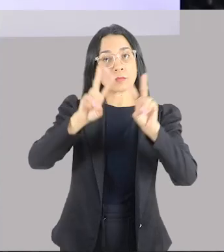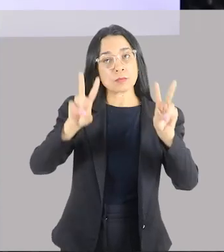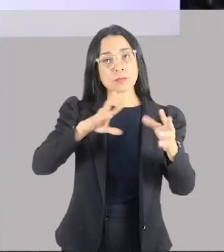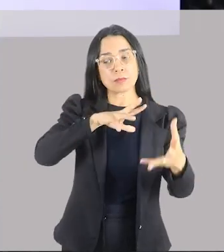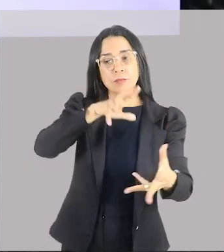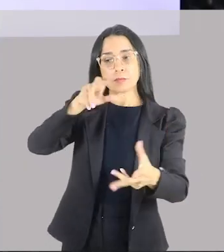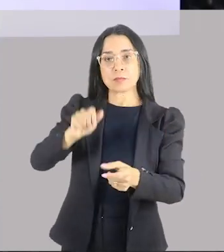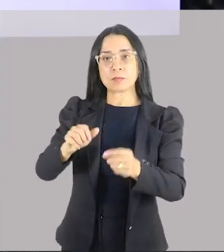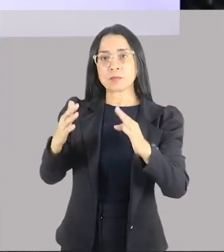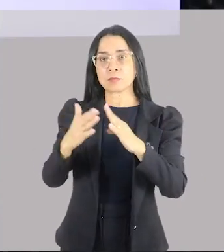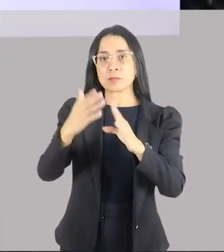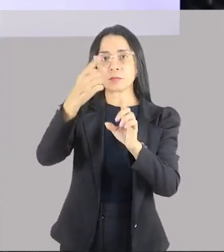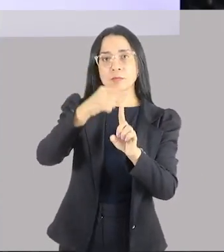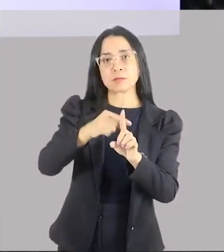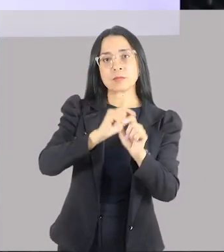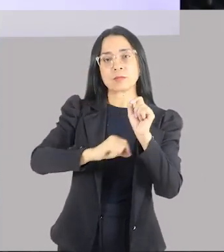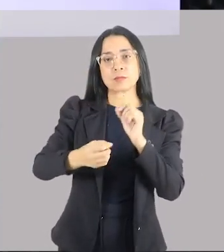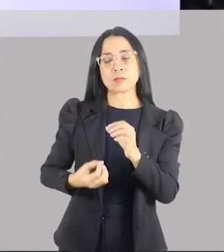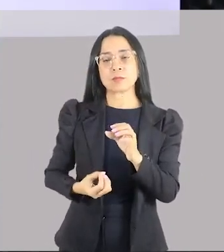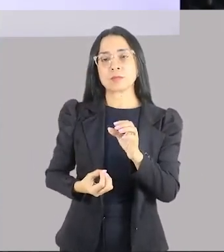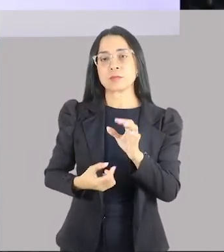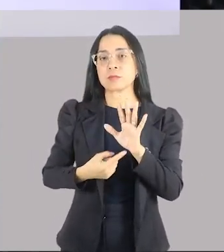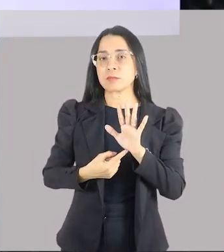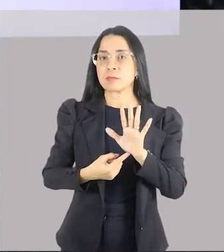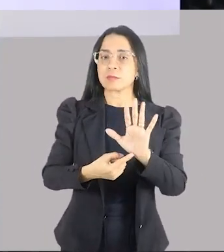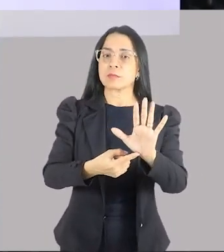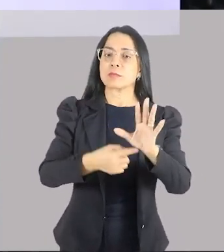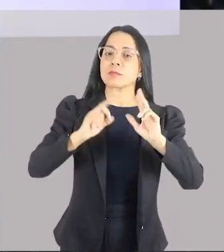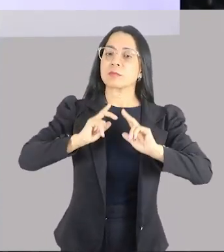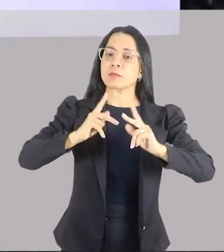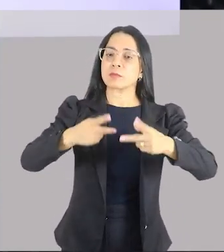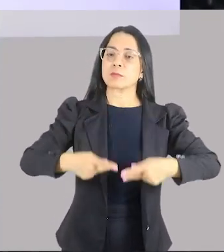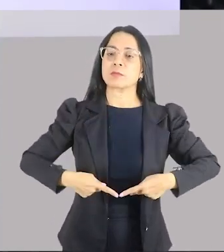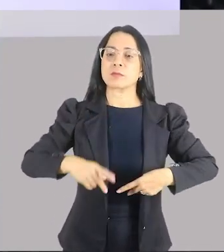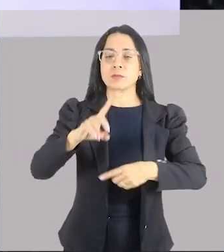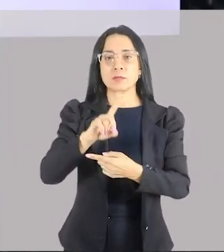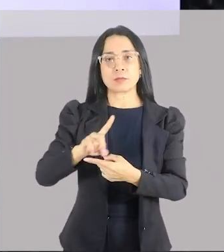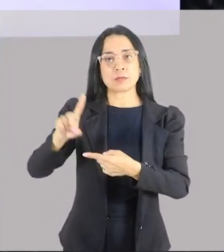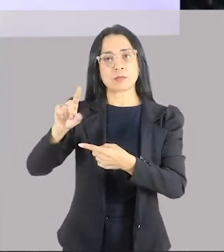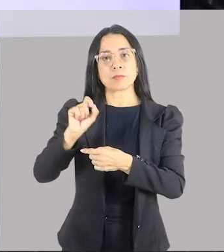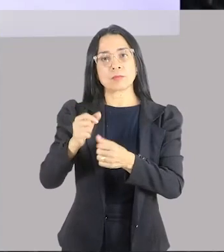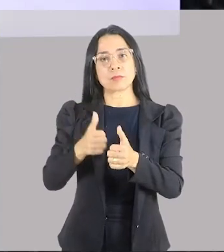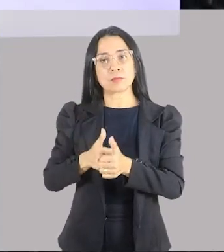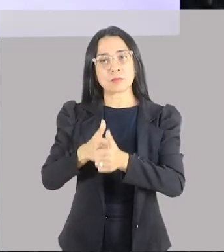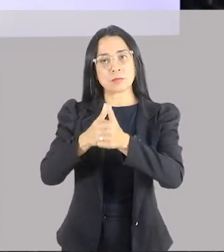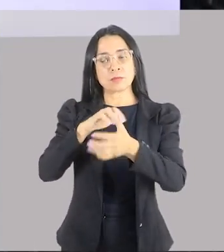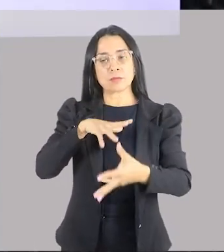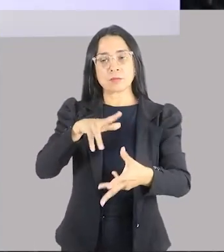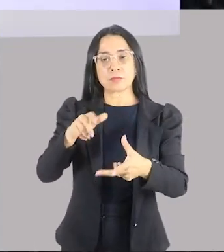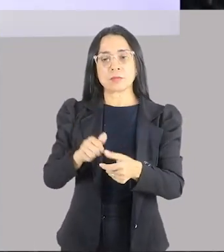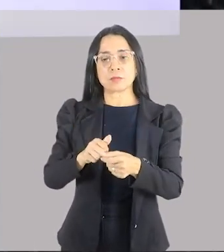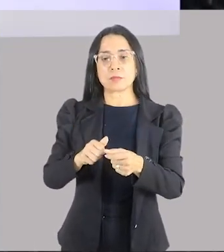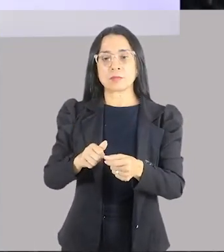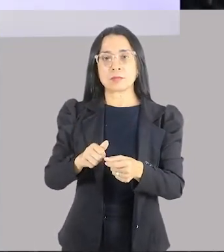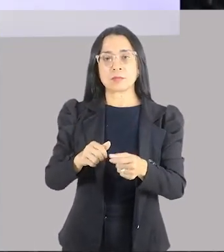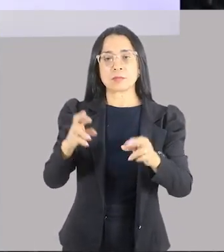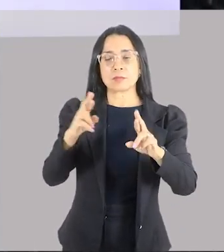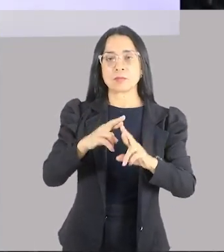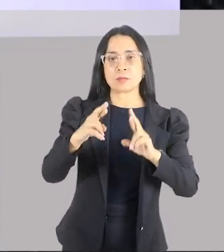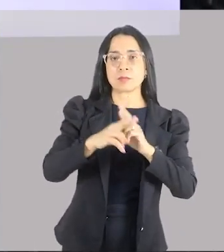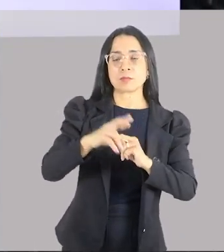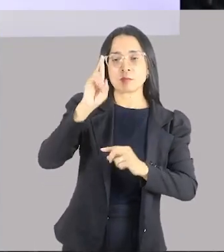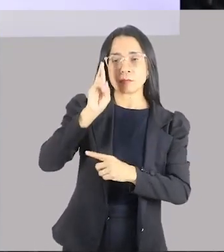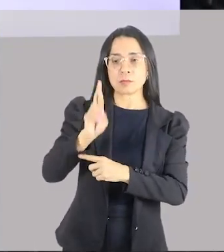mundo, era a igreja que revelava ao ser humano tudo, e Deus é que guiava este mundo. Sobre o racionalismo